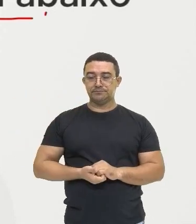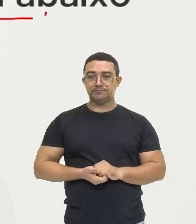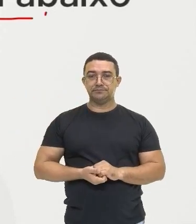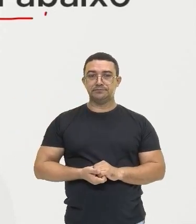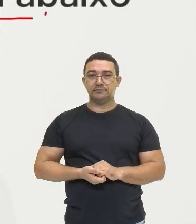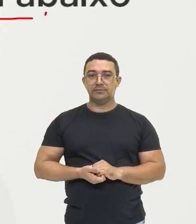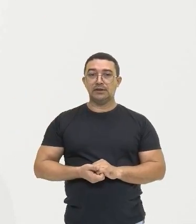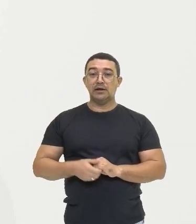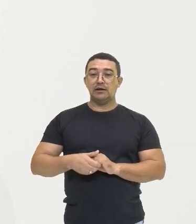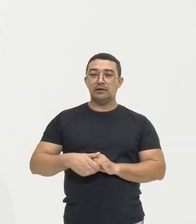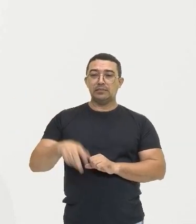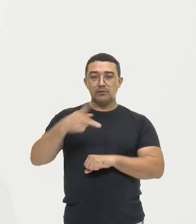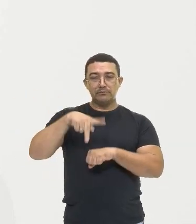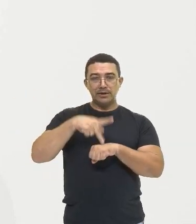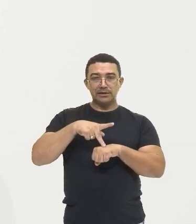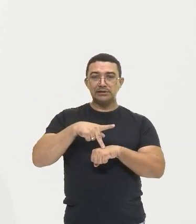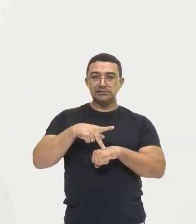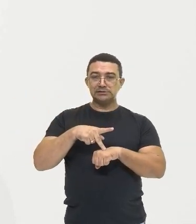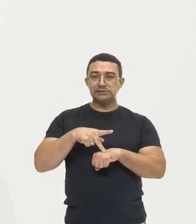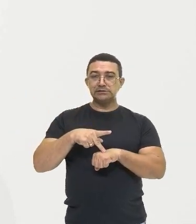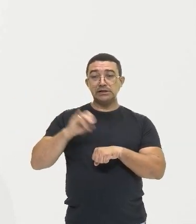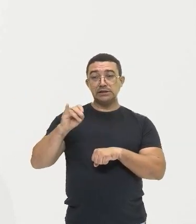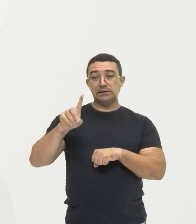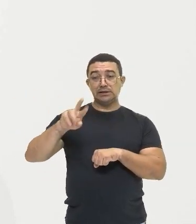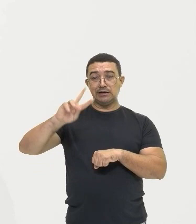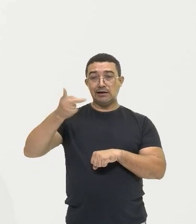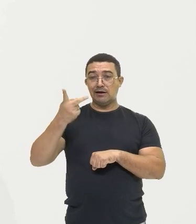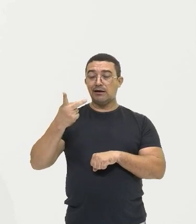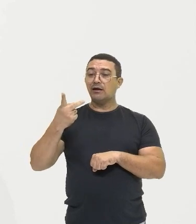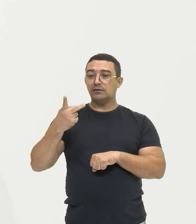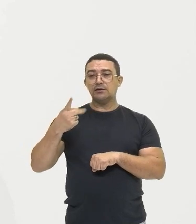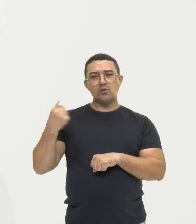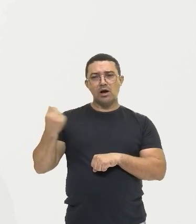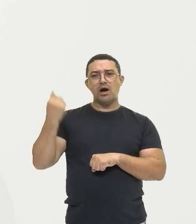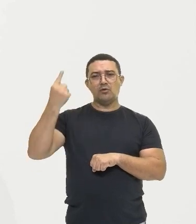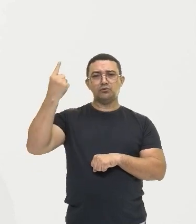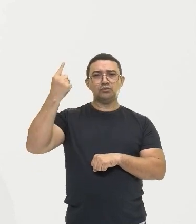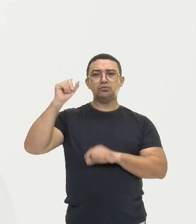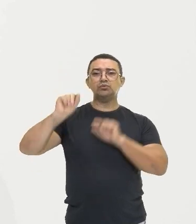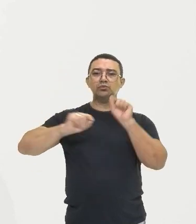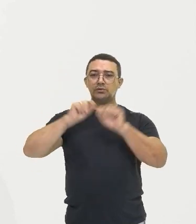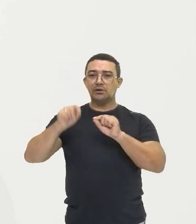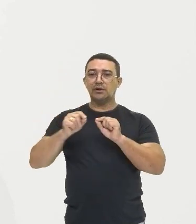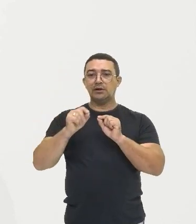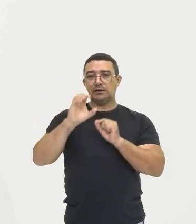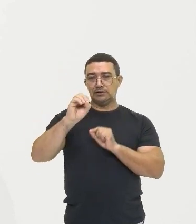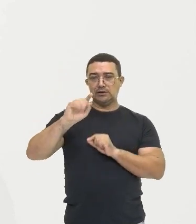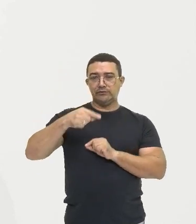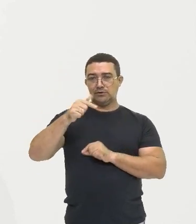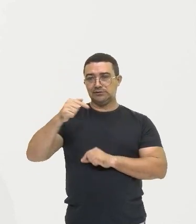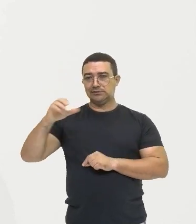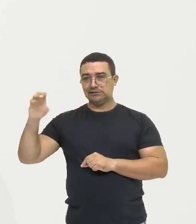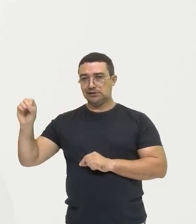Países com IDH alto. eles estão com IDH entre